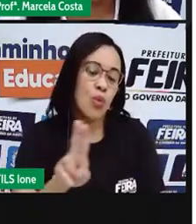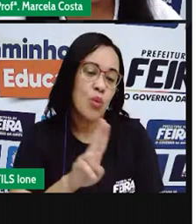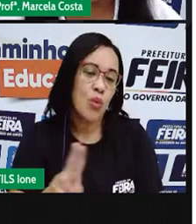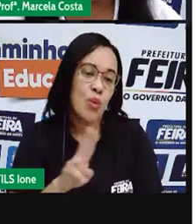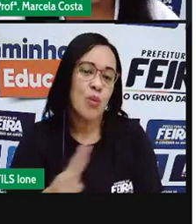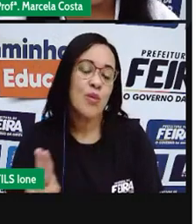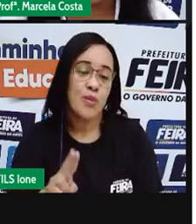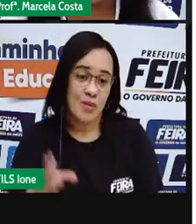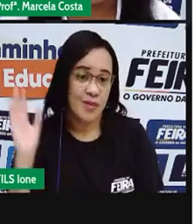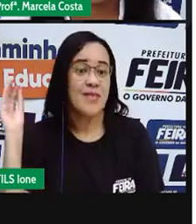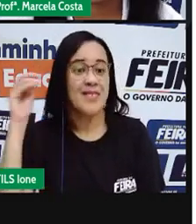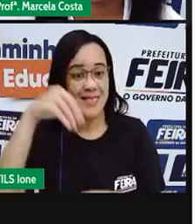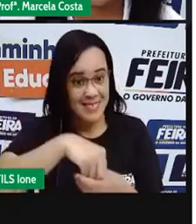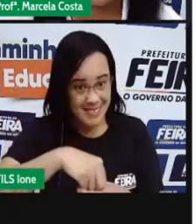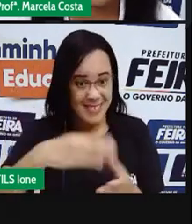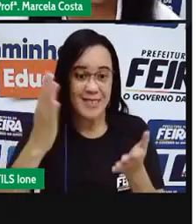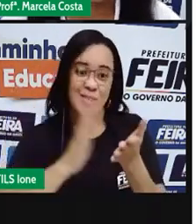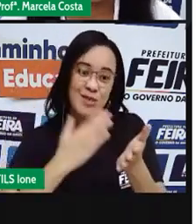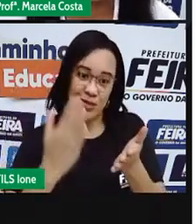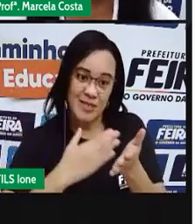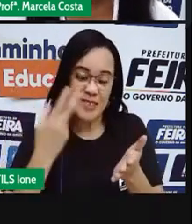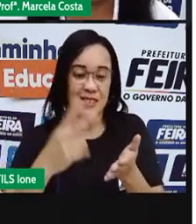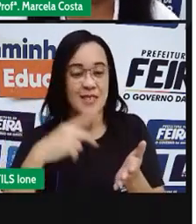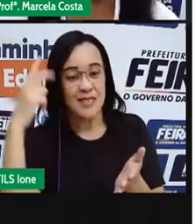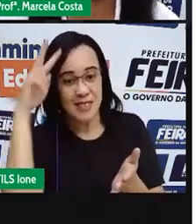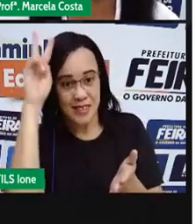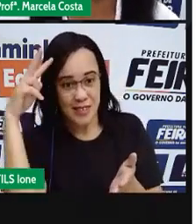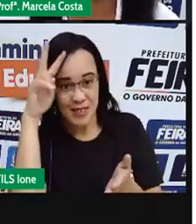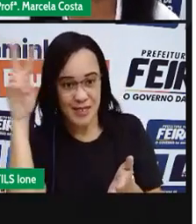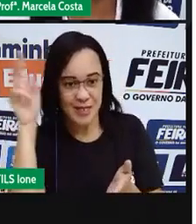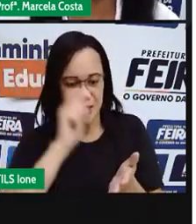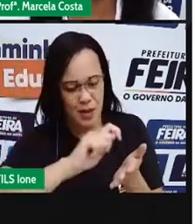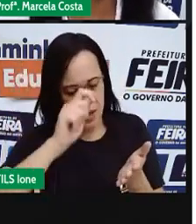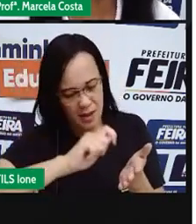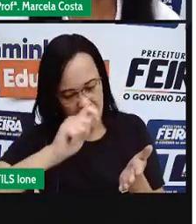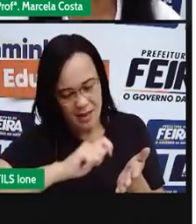livro Foge da Tu. Pega aí o seu caderno,